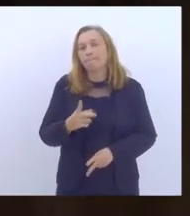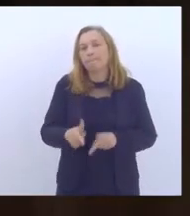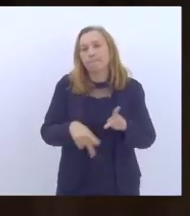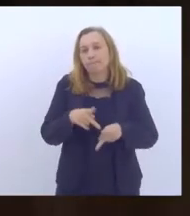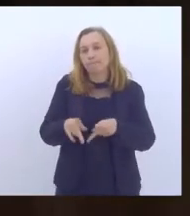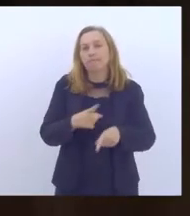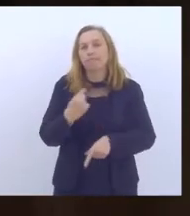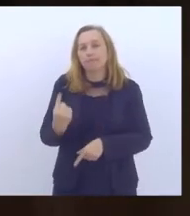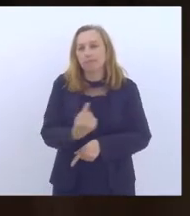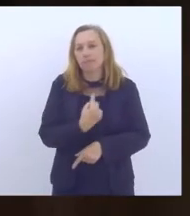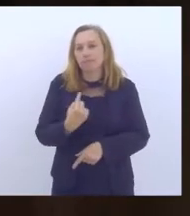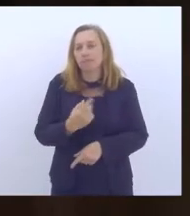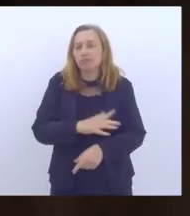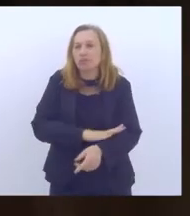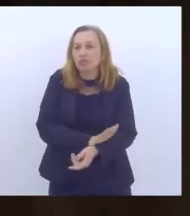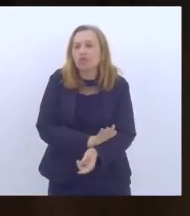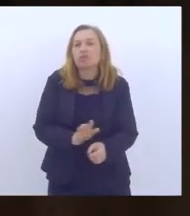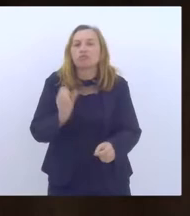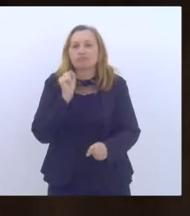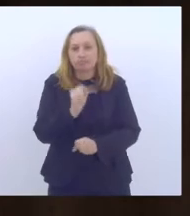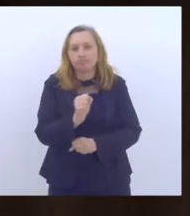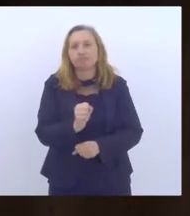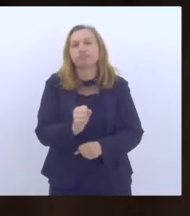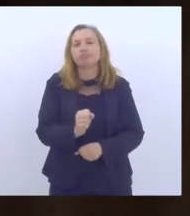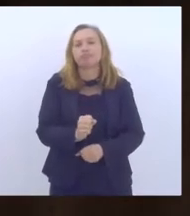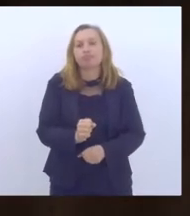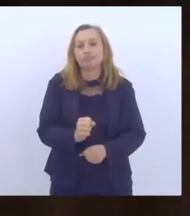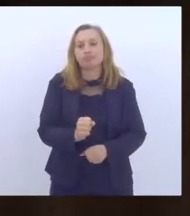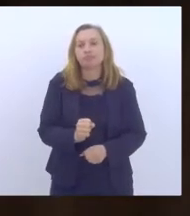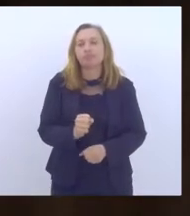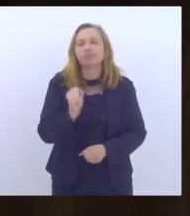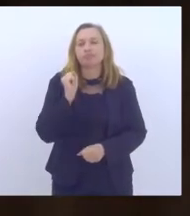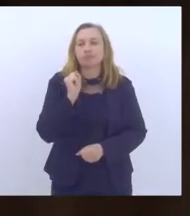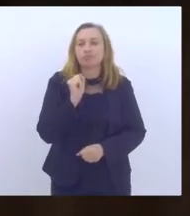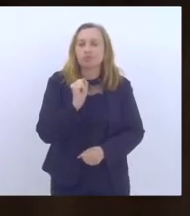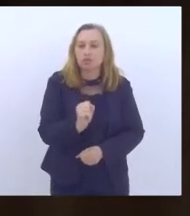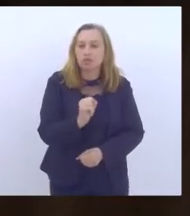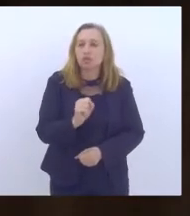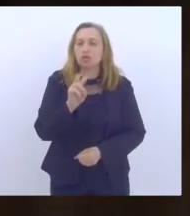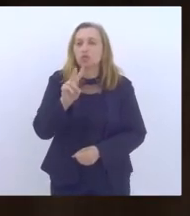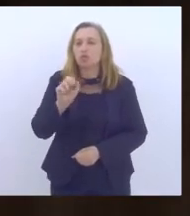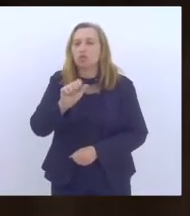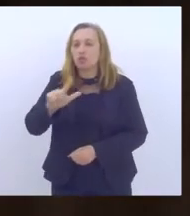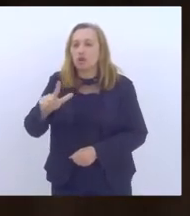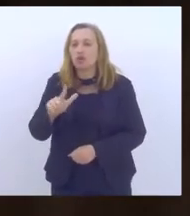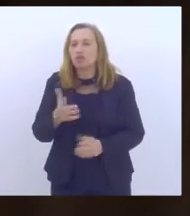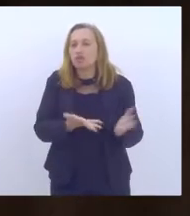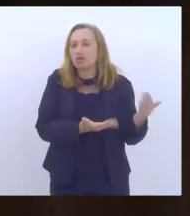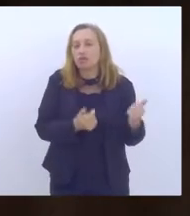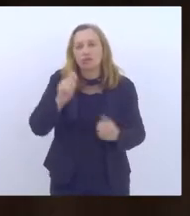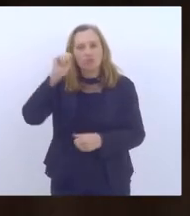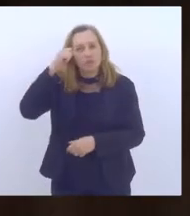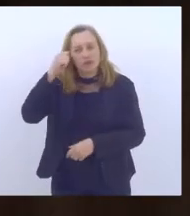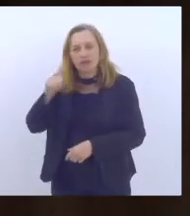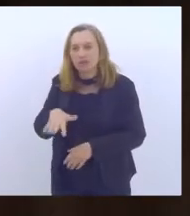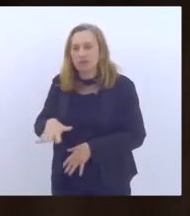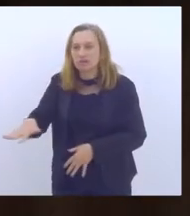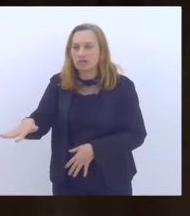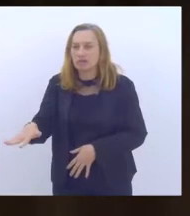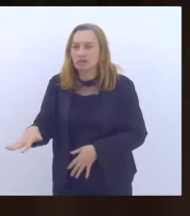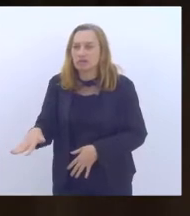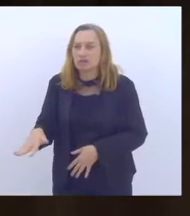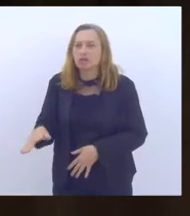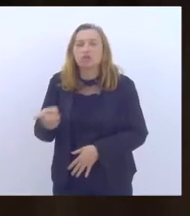nossa população e o racismo e me mata matou Durval mata jovens pretos na favela e